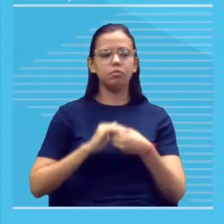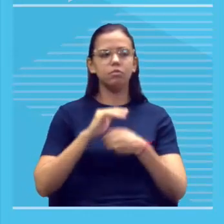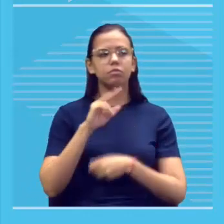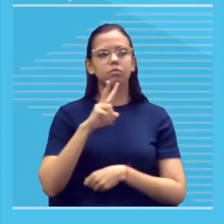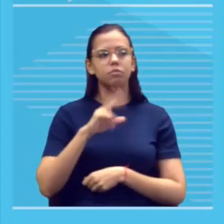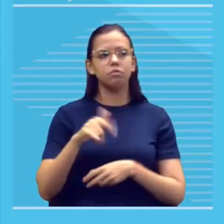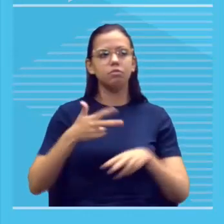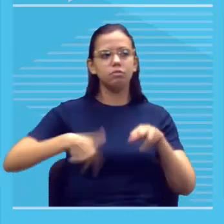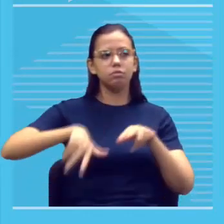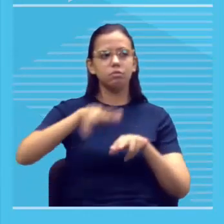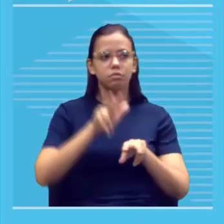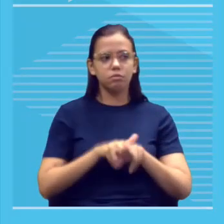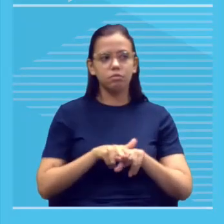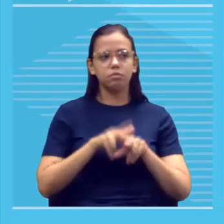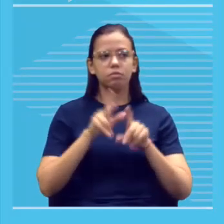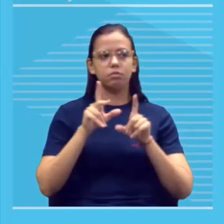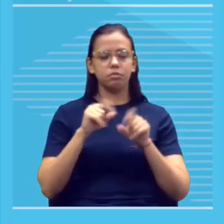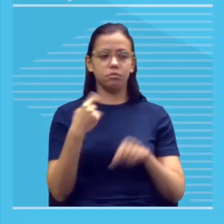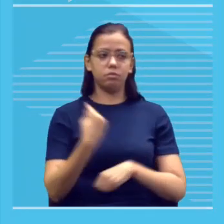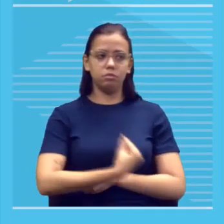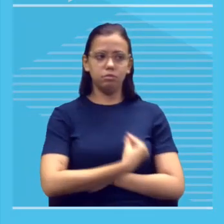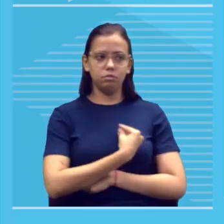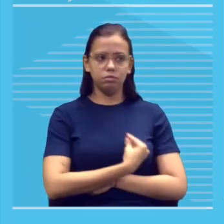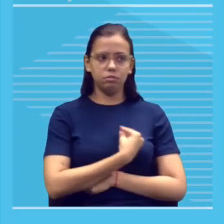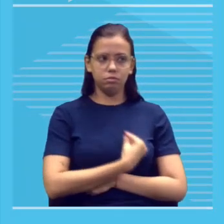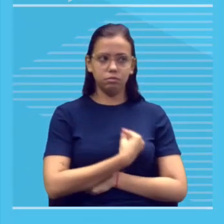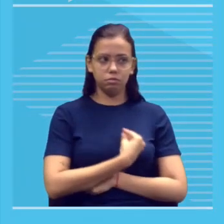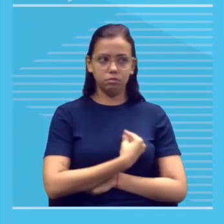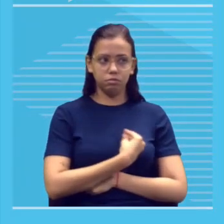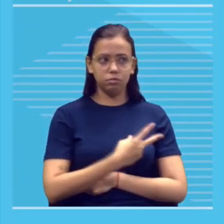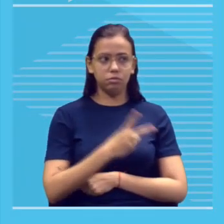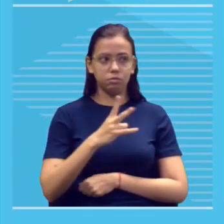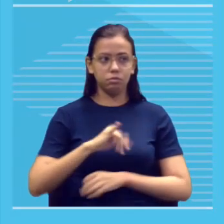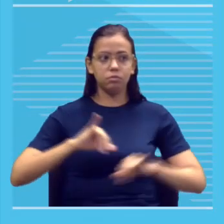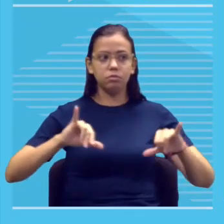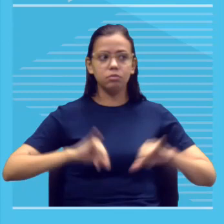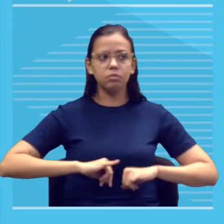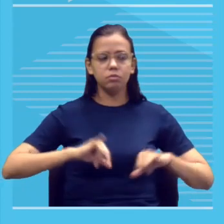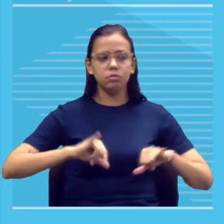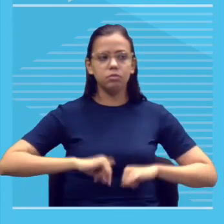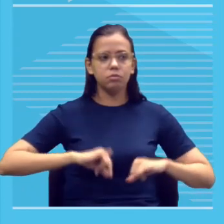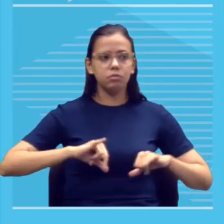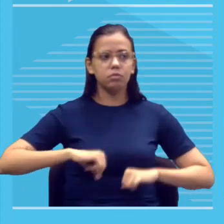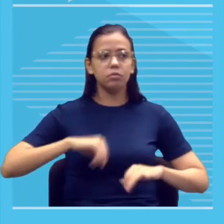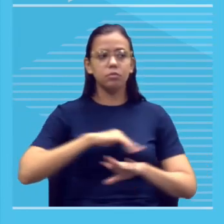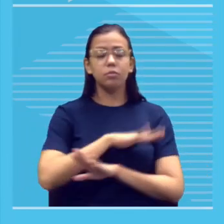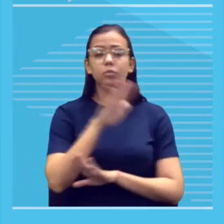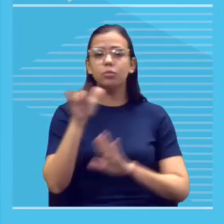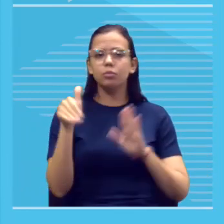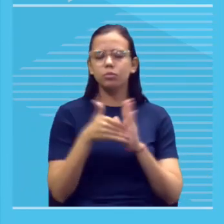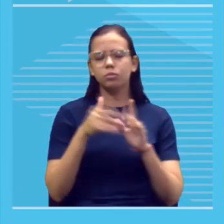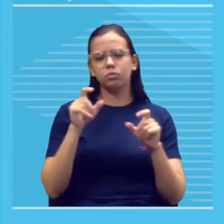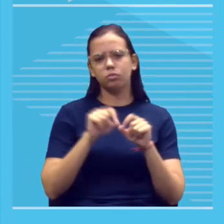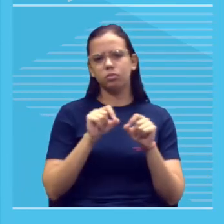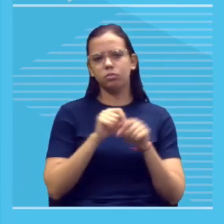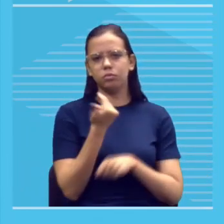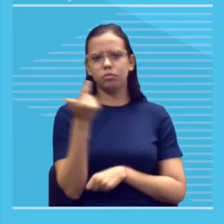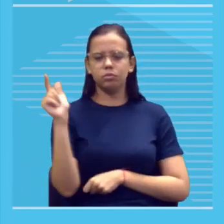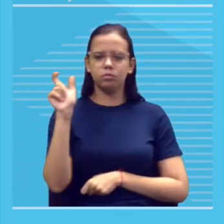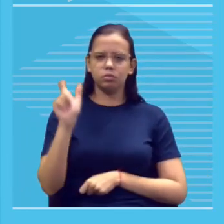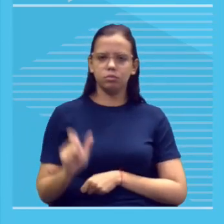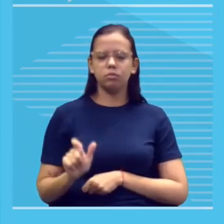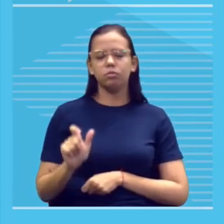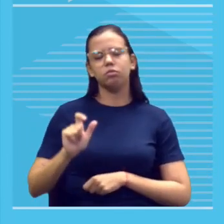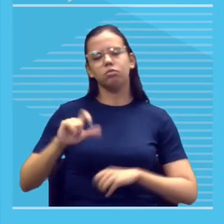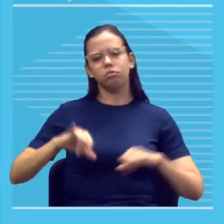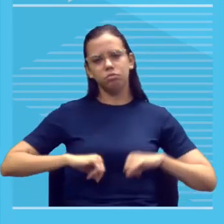eles vão Renascer numa existência em que terão que sofrer tudo que tiverem